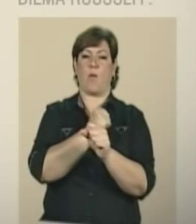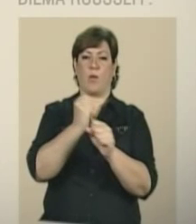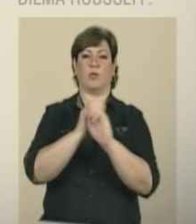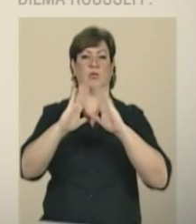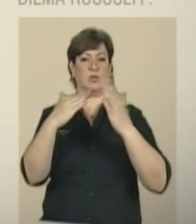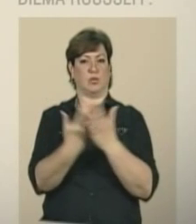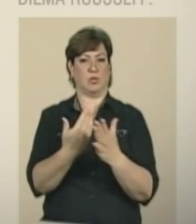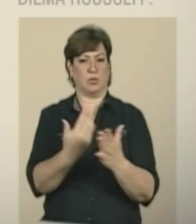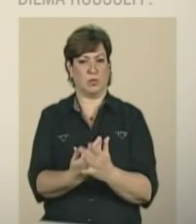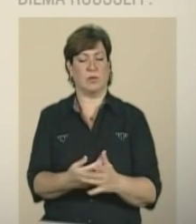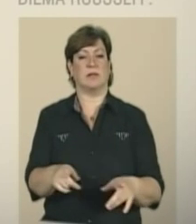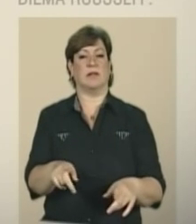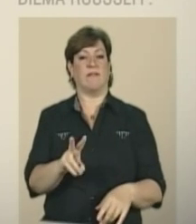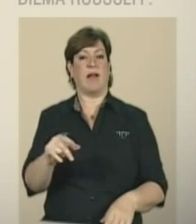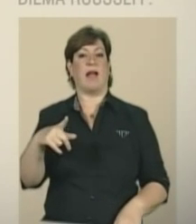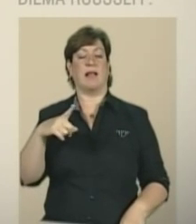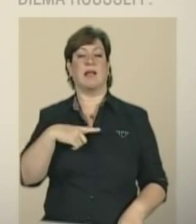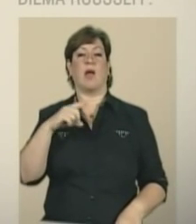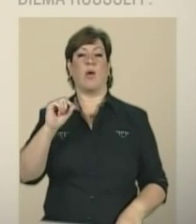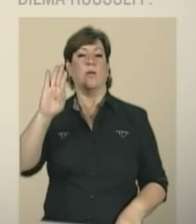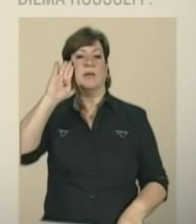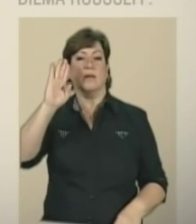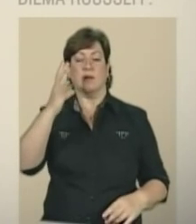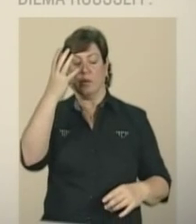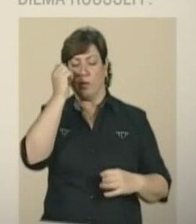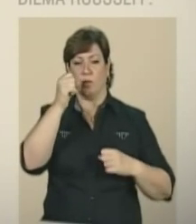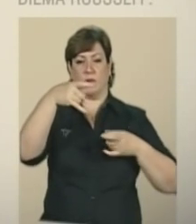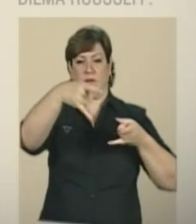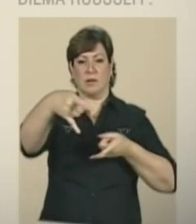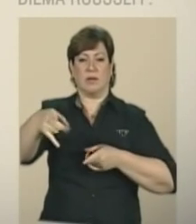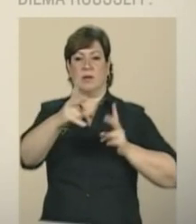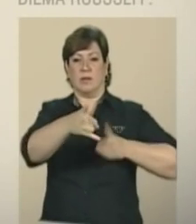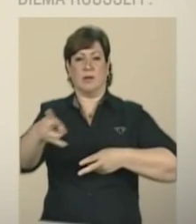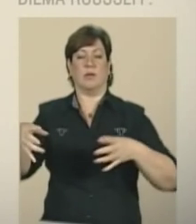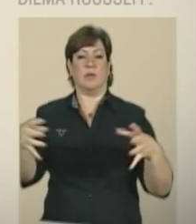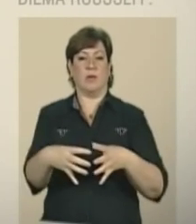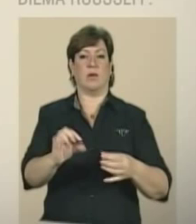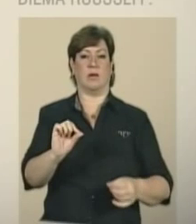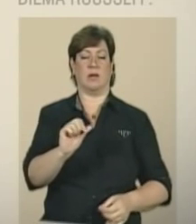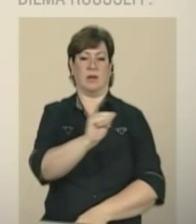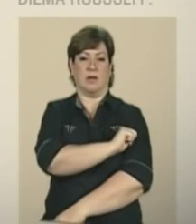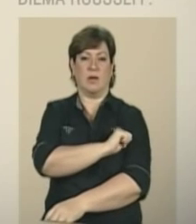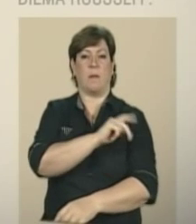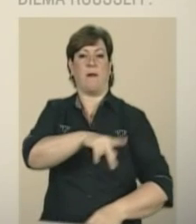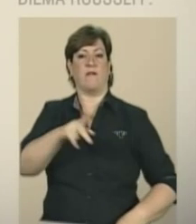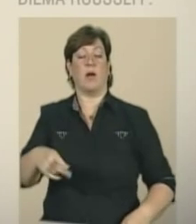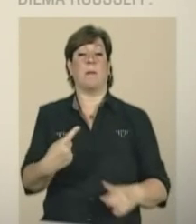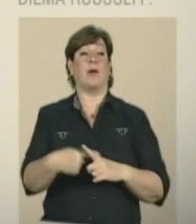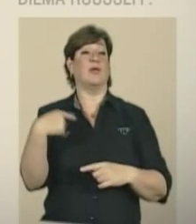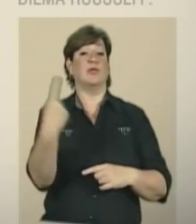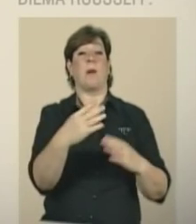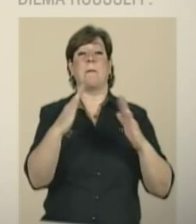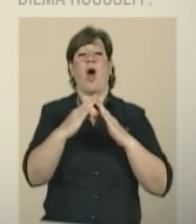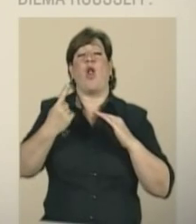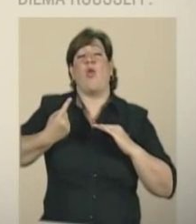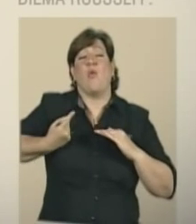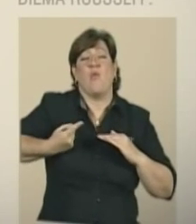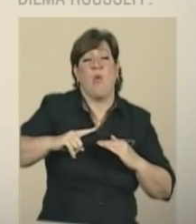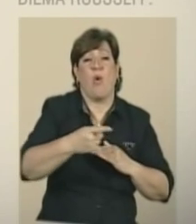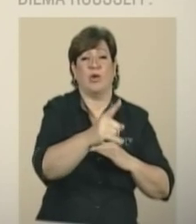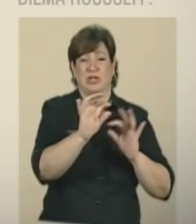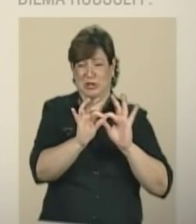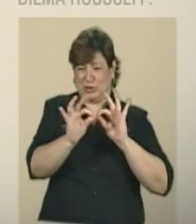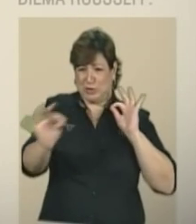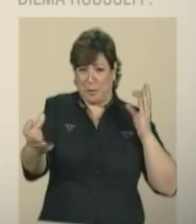que contarão inclusive com alojamentos para estudantes e professores para que possamos receber aqueles que moram muito longe da